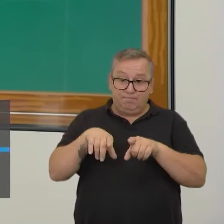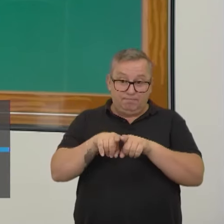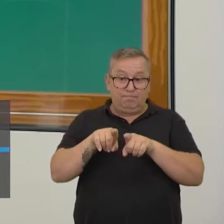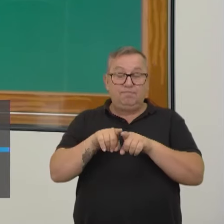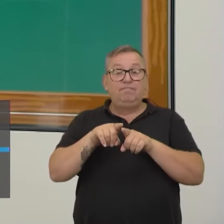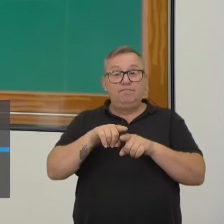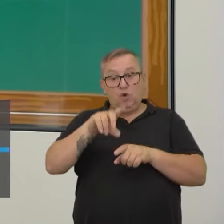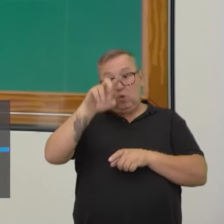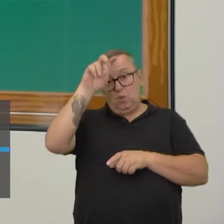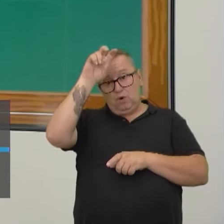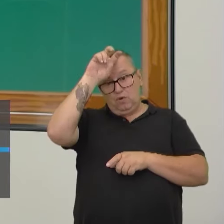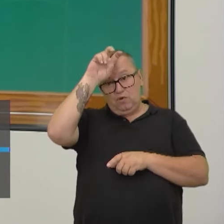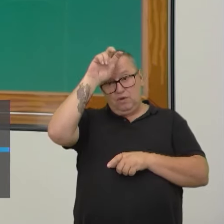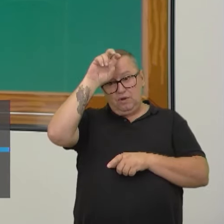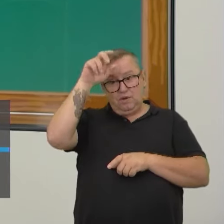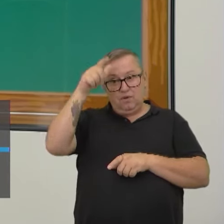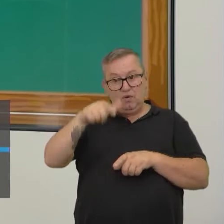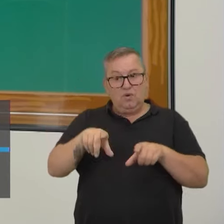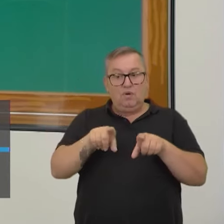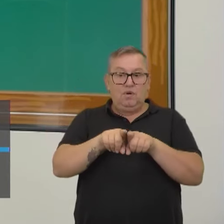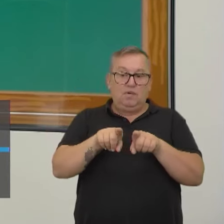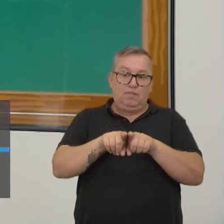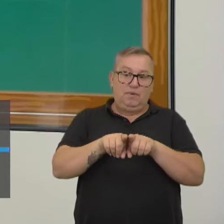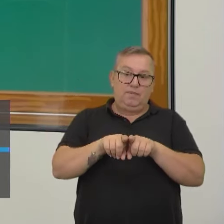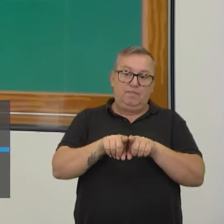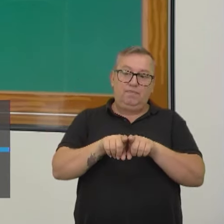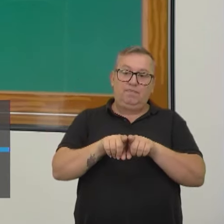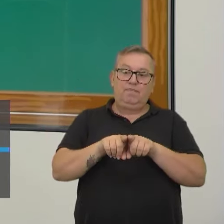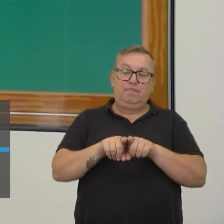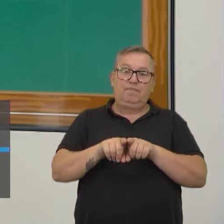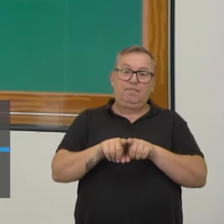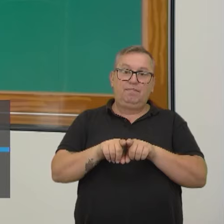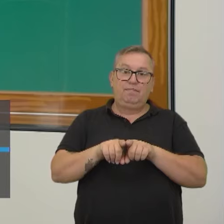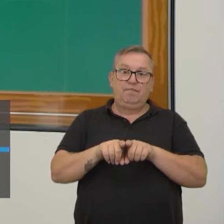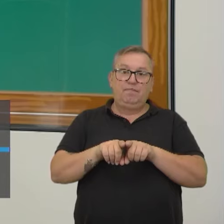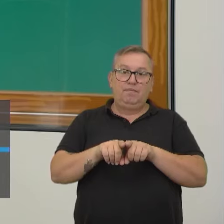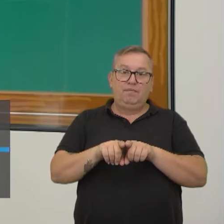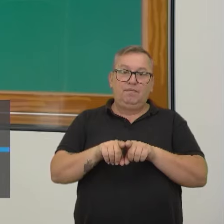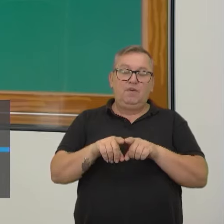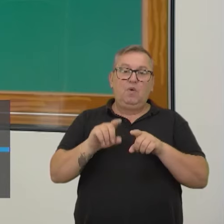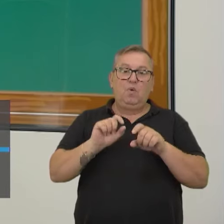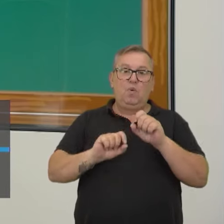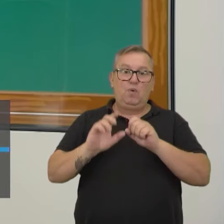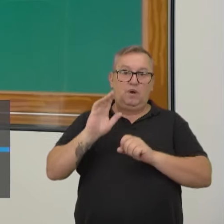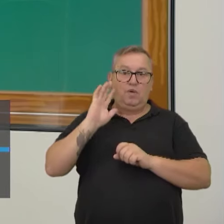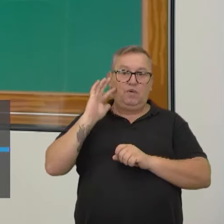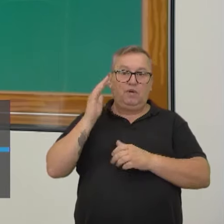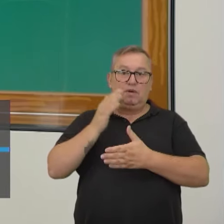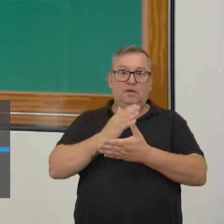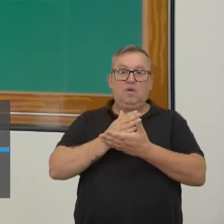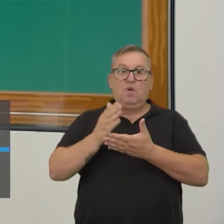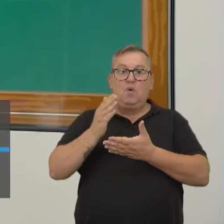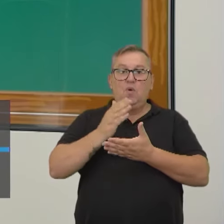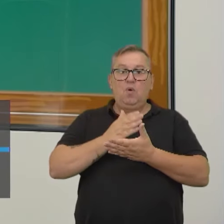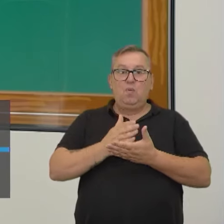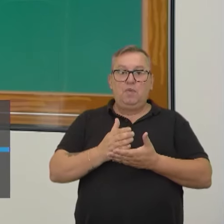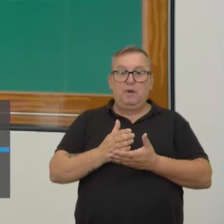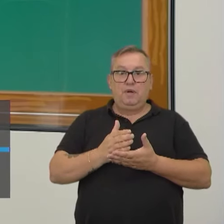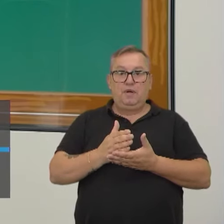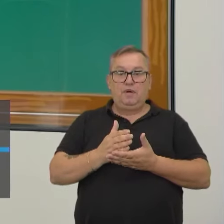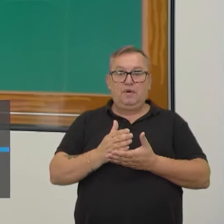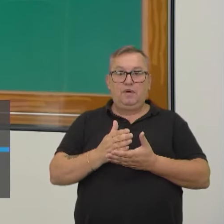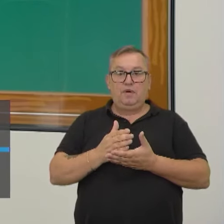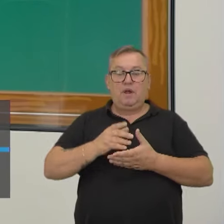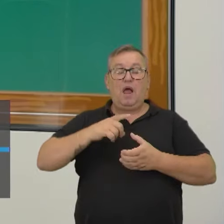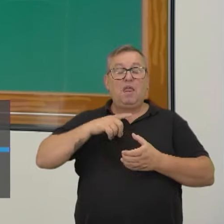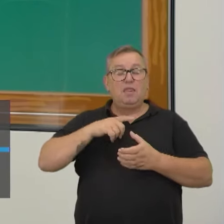o Egito, entre outros. Esses povos, eles fixam morada e ali eles começam a criar